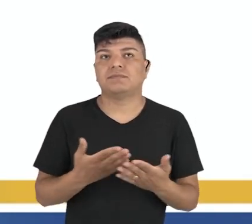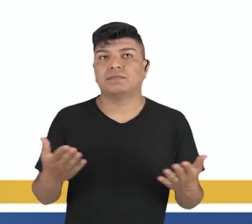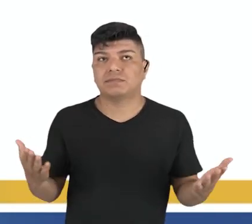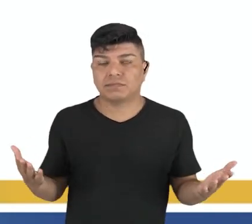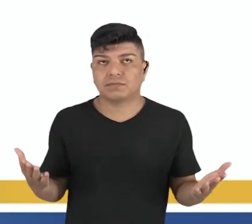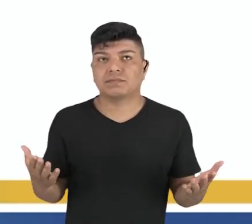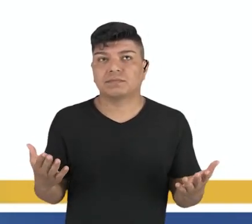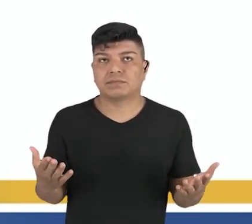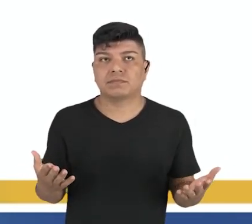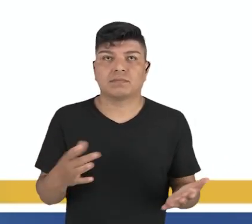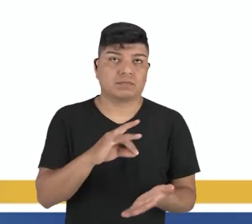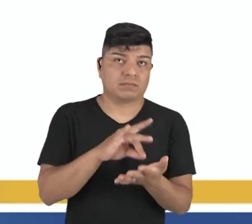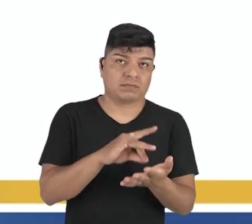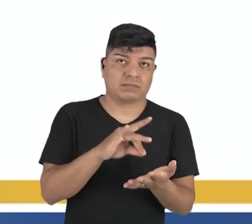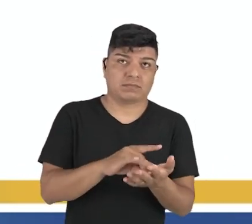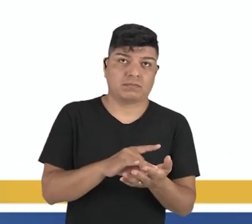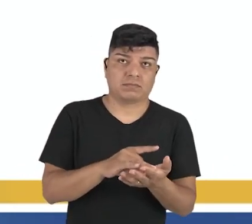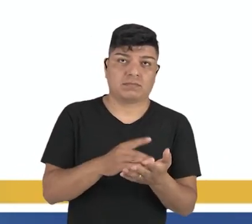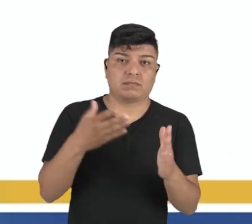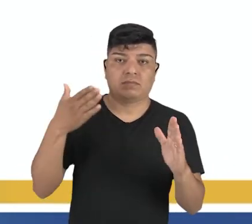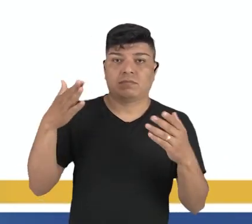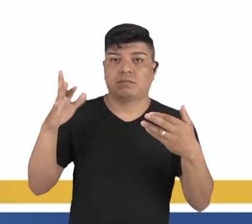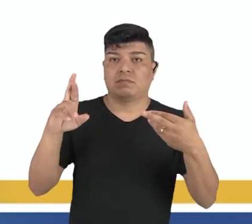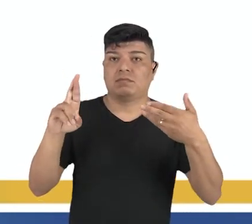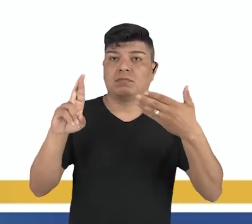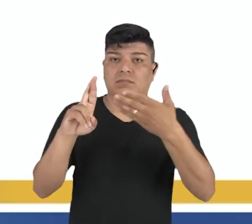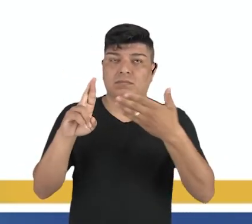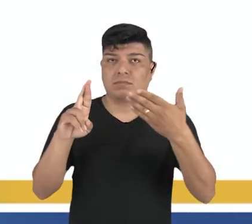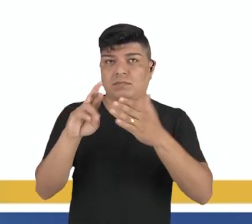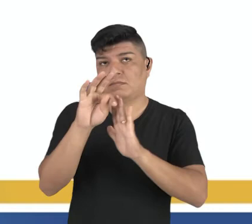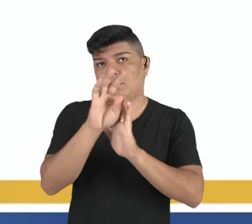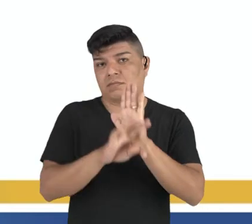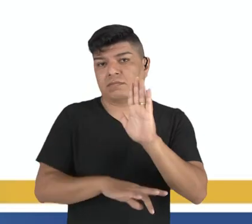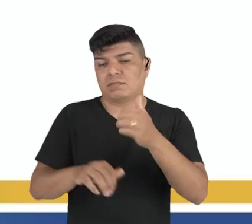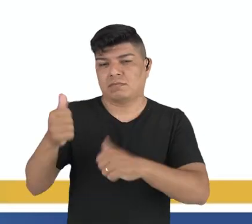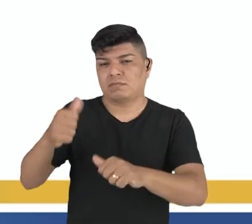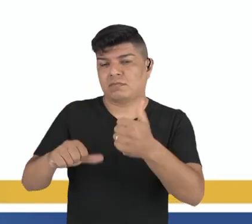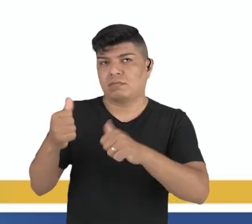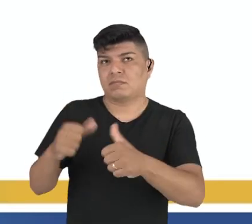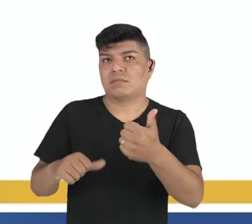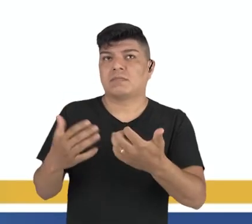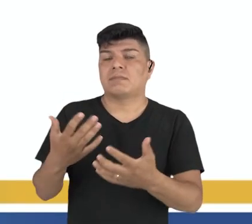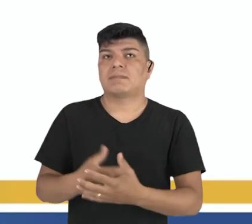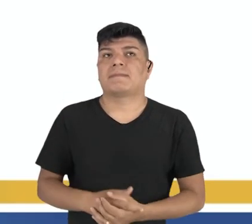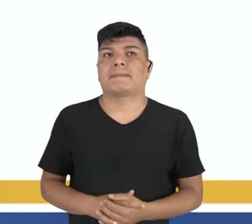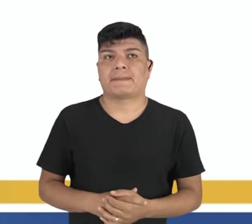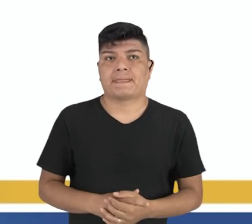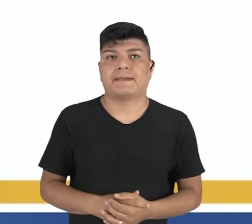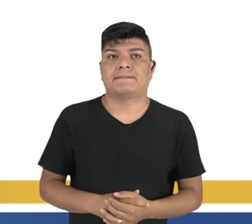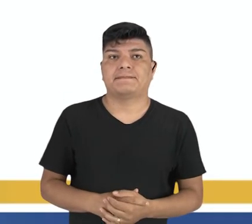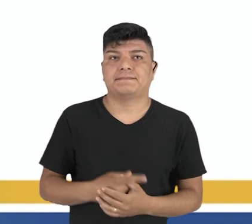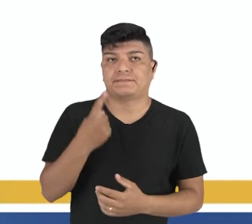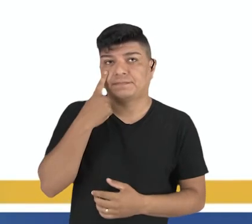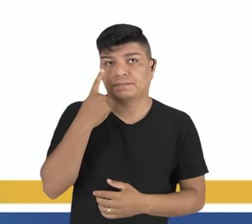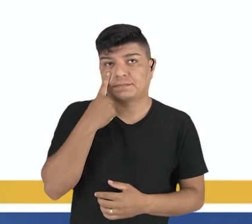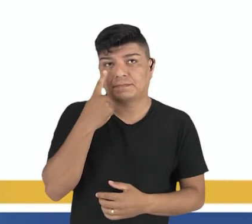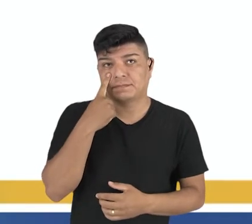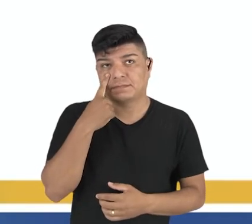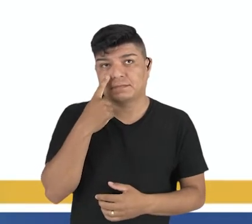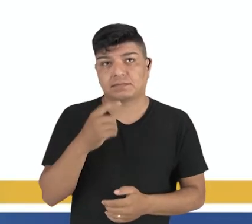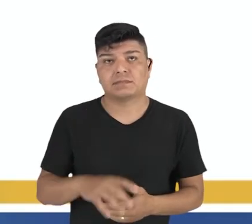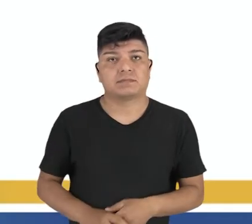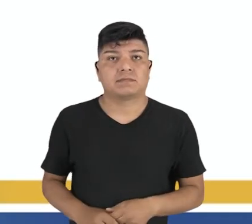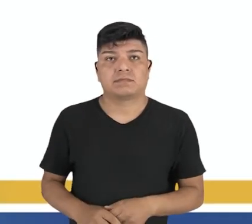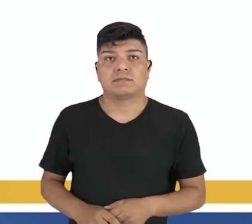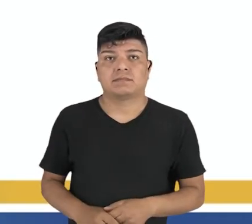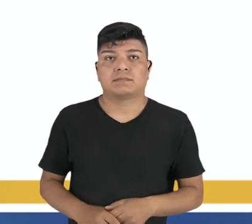a credibilidade da fonte do texto? Nós analisamos lá, né? Ó, diz para vocês darem uma olhada,